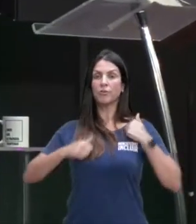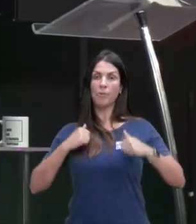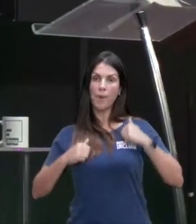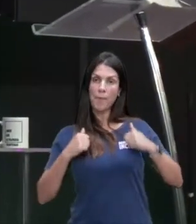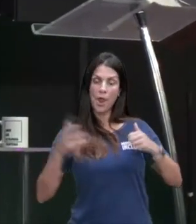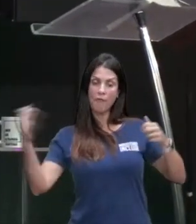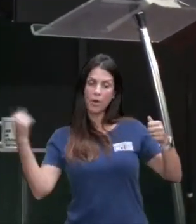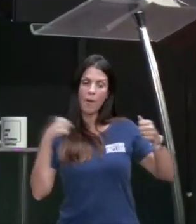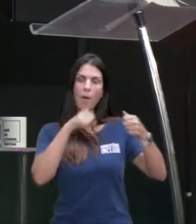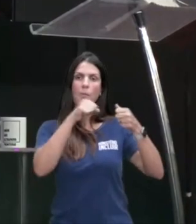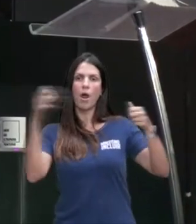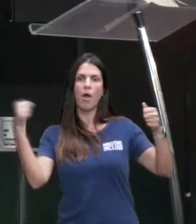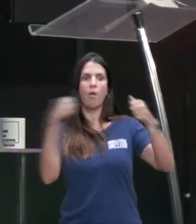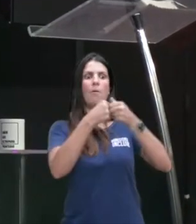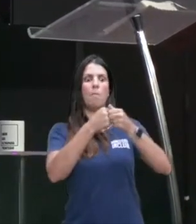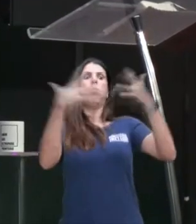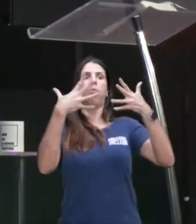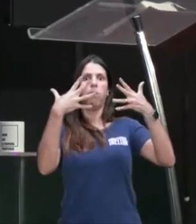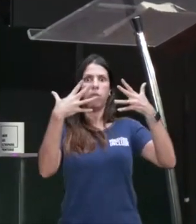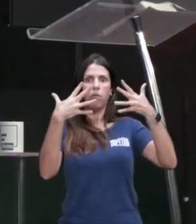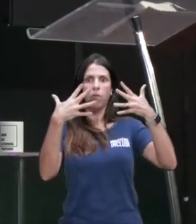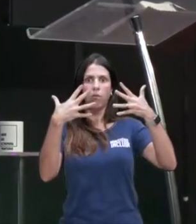quando fui fechar o banco do box PA